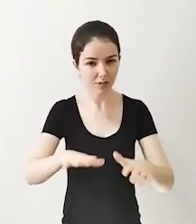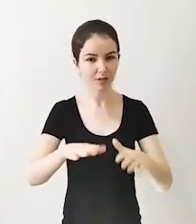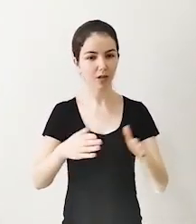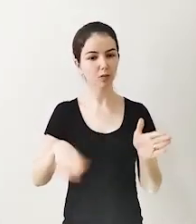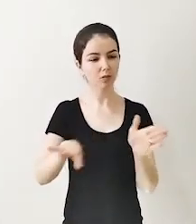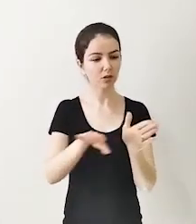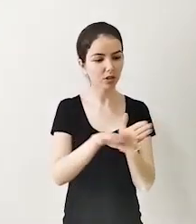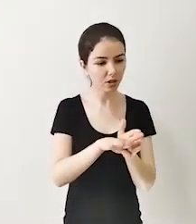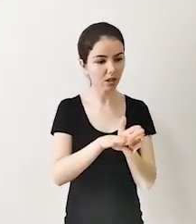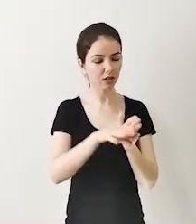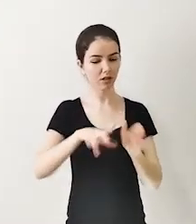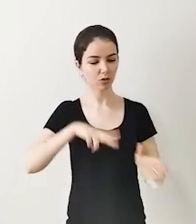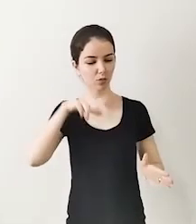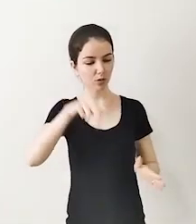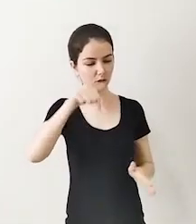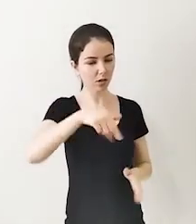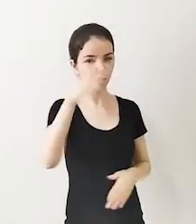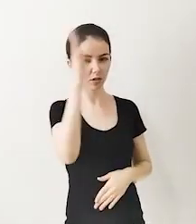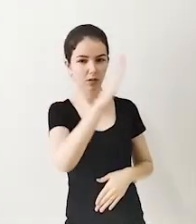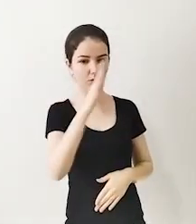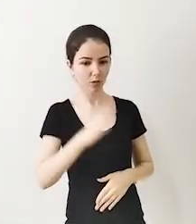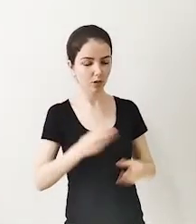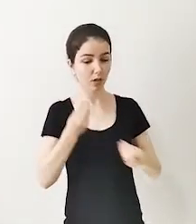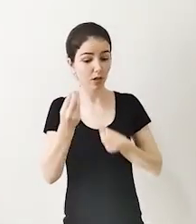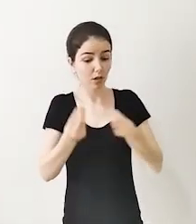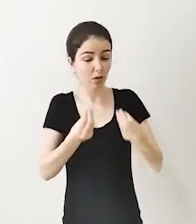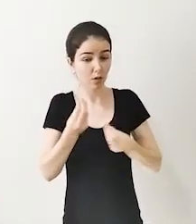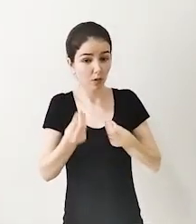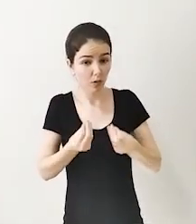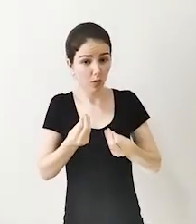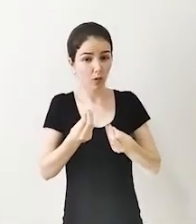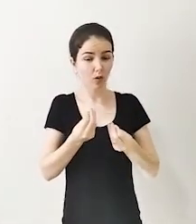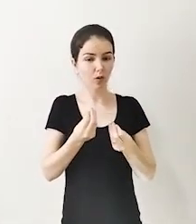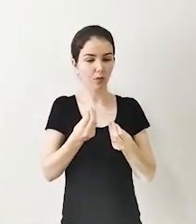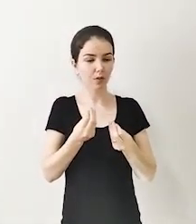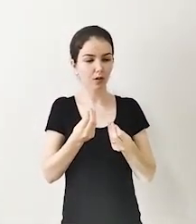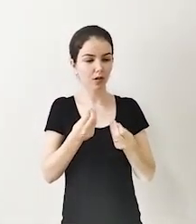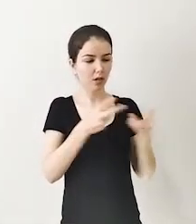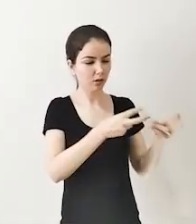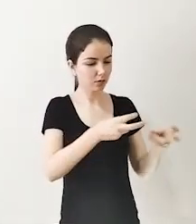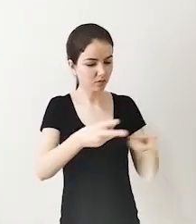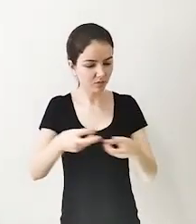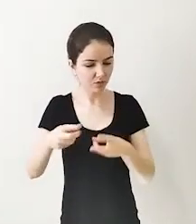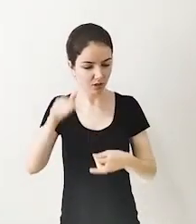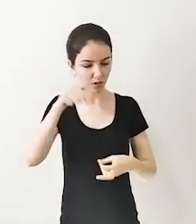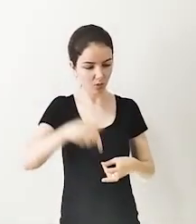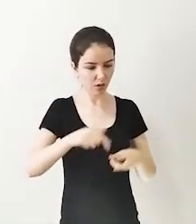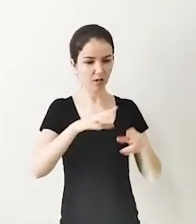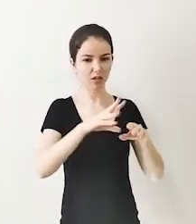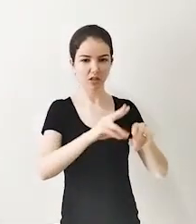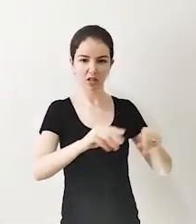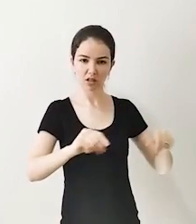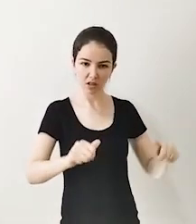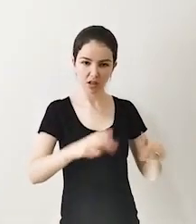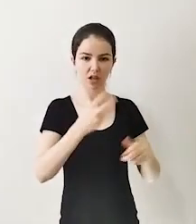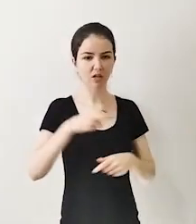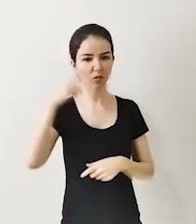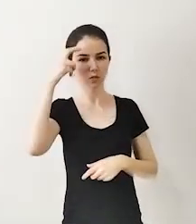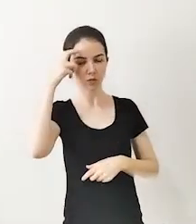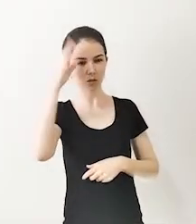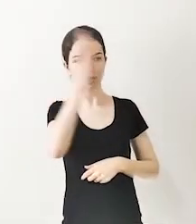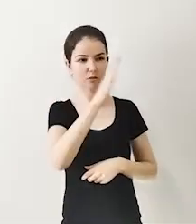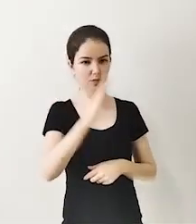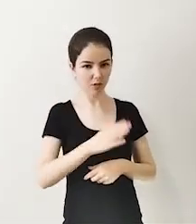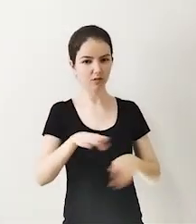portugueses nas nossas terras, né, e de como que eles constituíram, né, algumas raízes culturais, alguns elementos culturais do